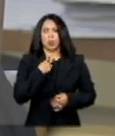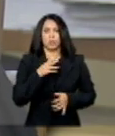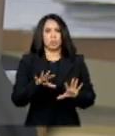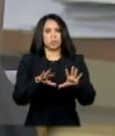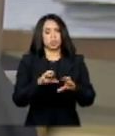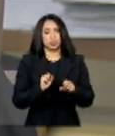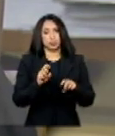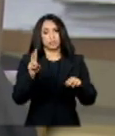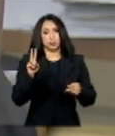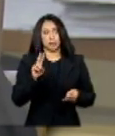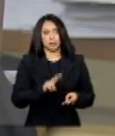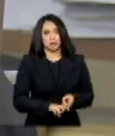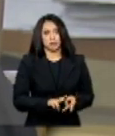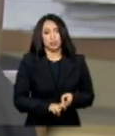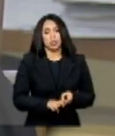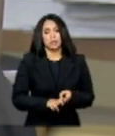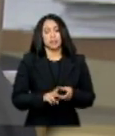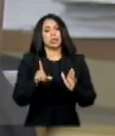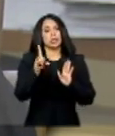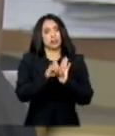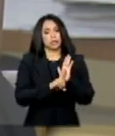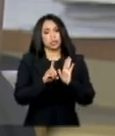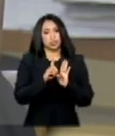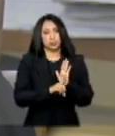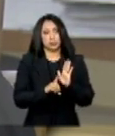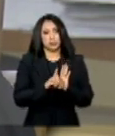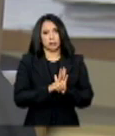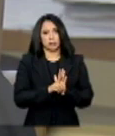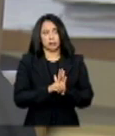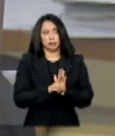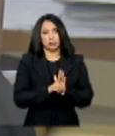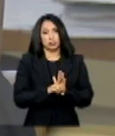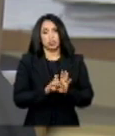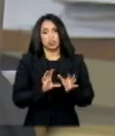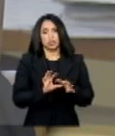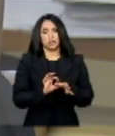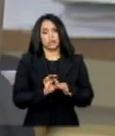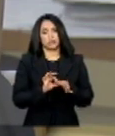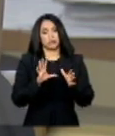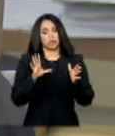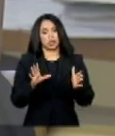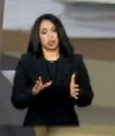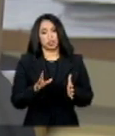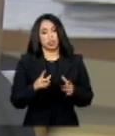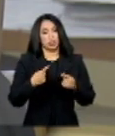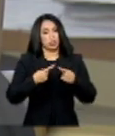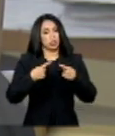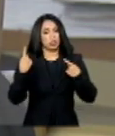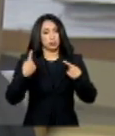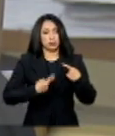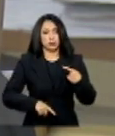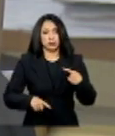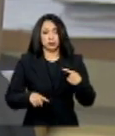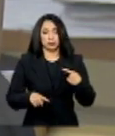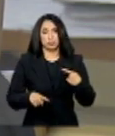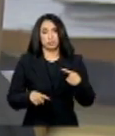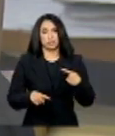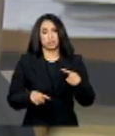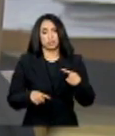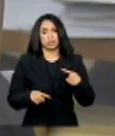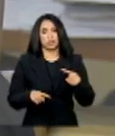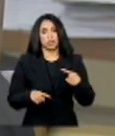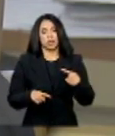de permanecer na sarjeta o que seria desproporcional desproporcional e